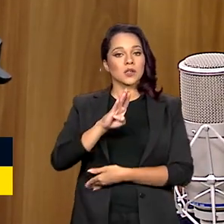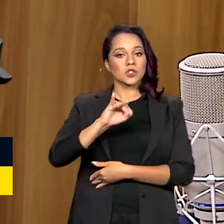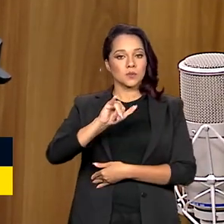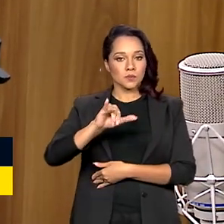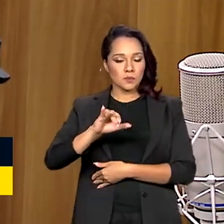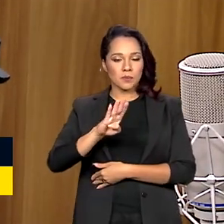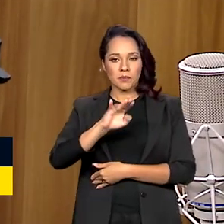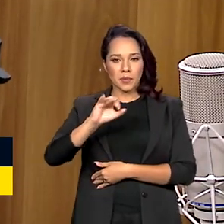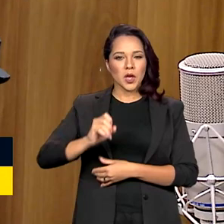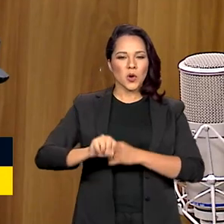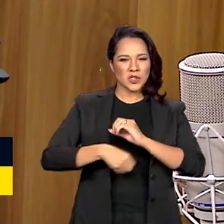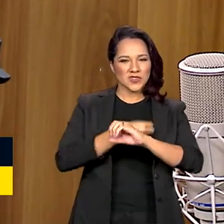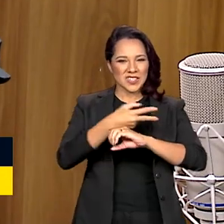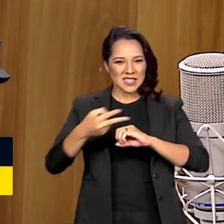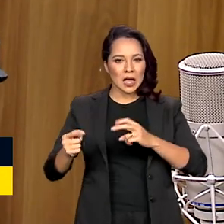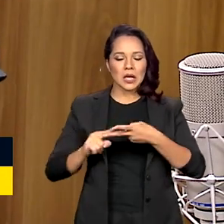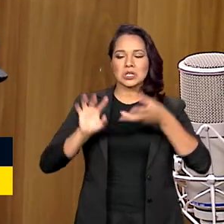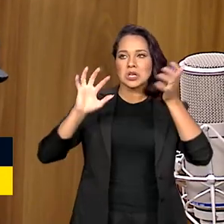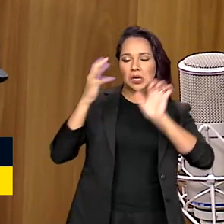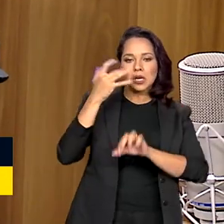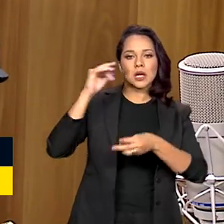Biodiversidade, Clima,